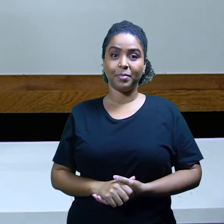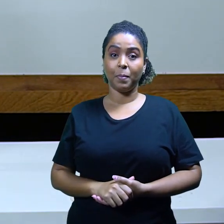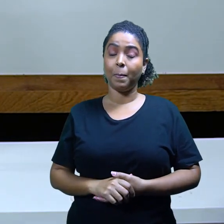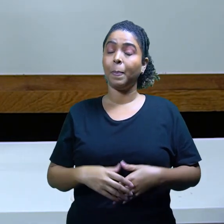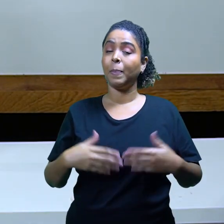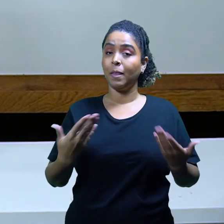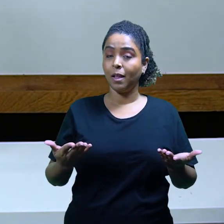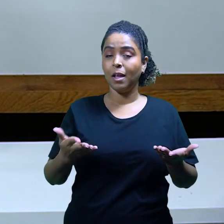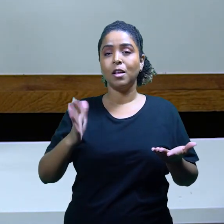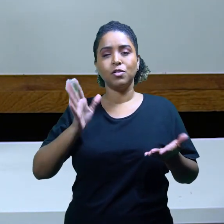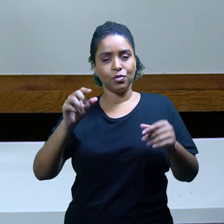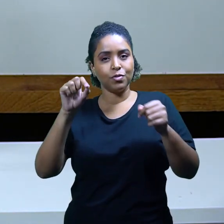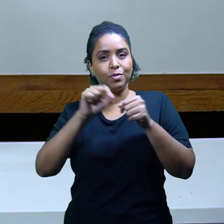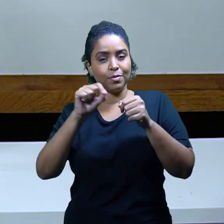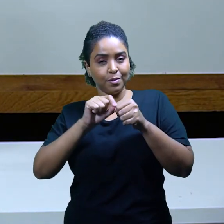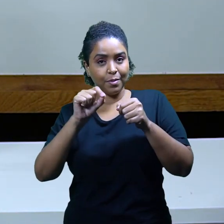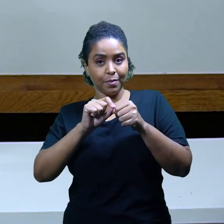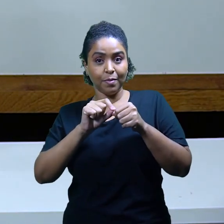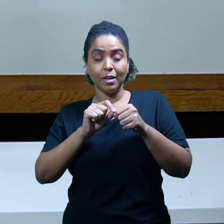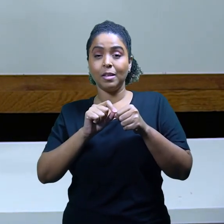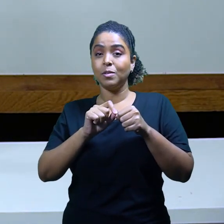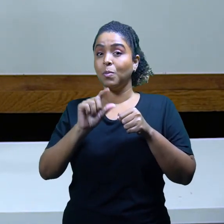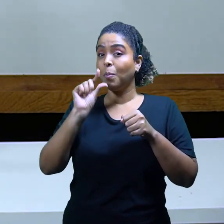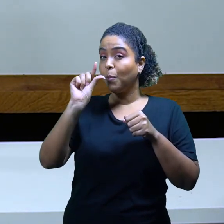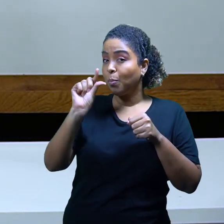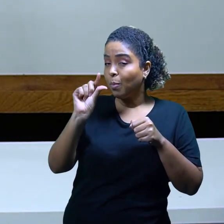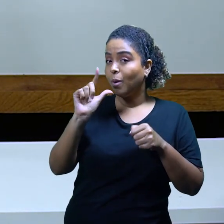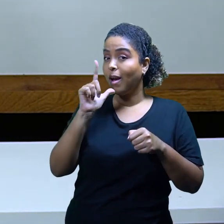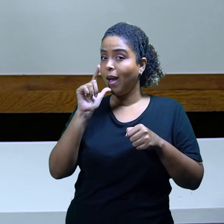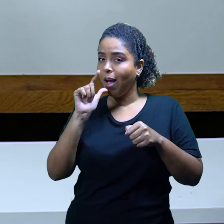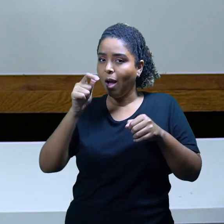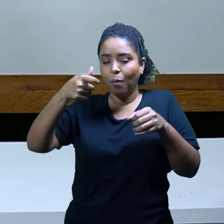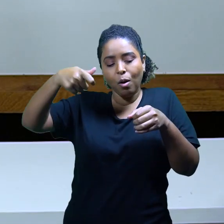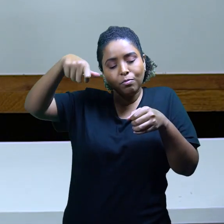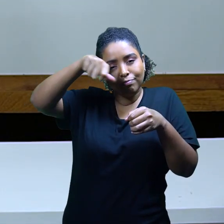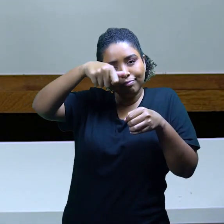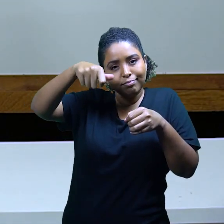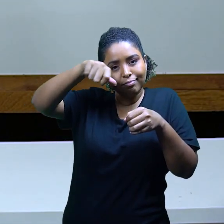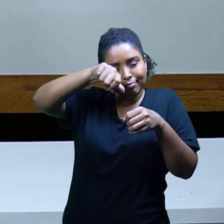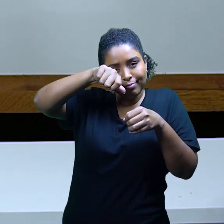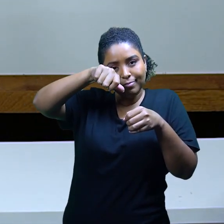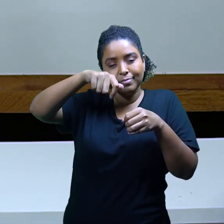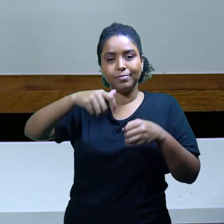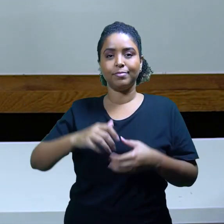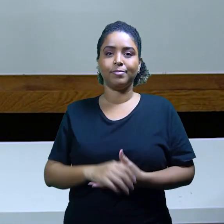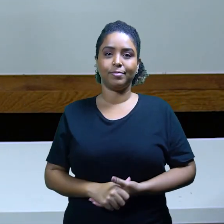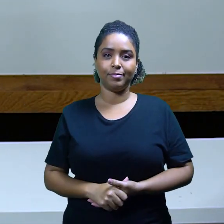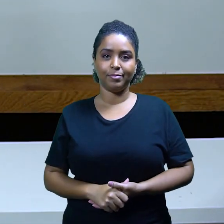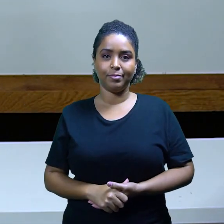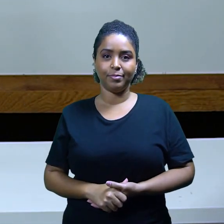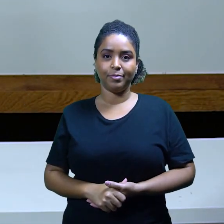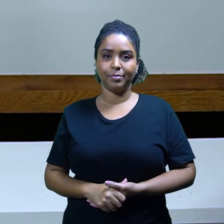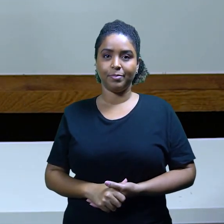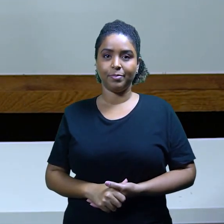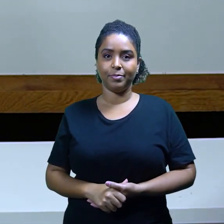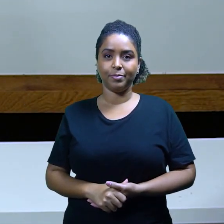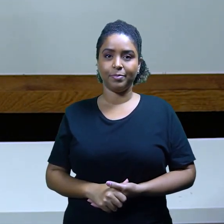Certo? E aí, depois que você fizer isso, você vai molhar um pouquinho essa palha de aço dentro do tubo.